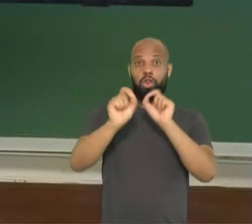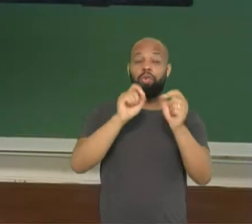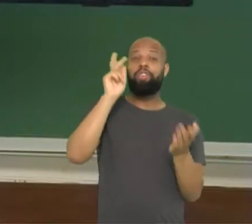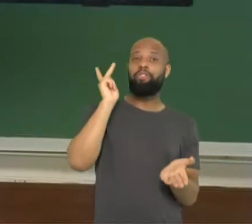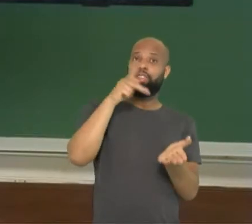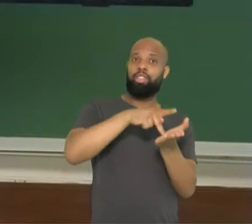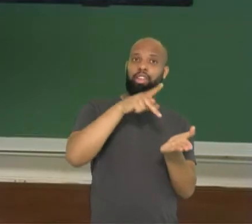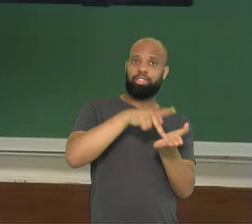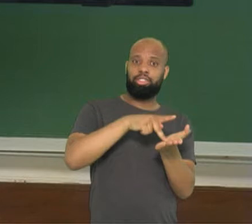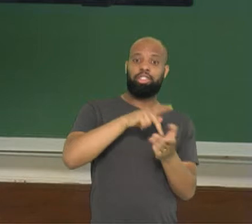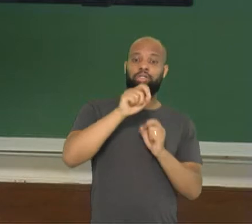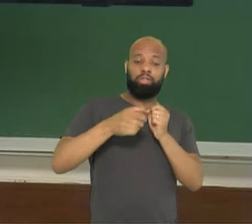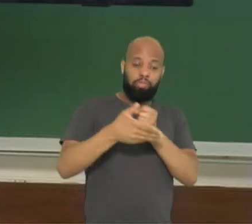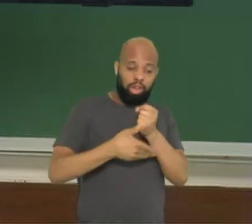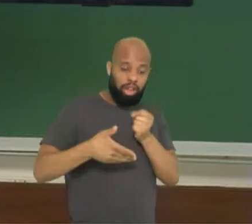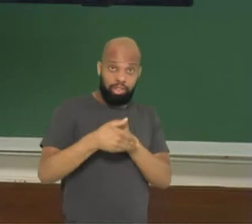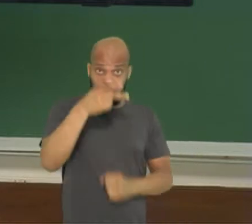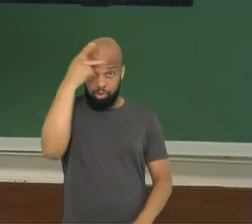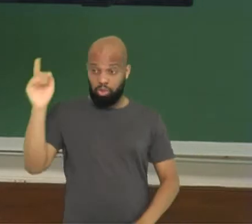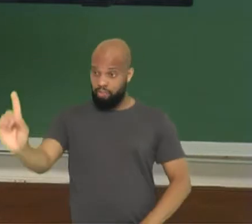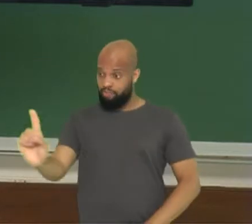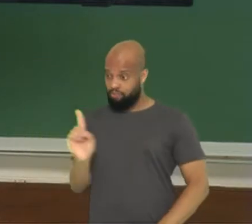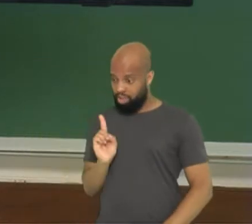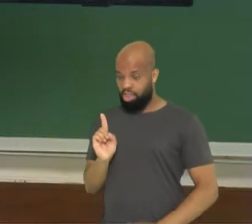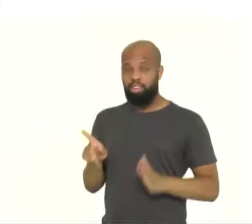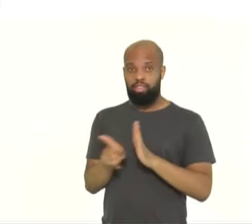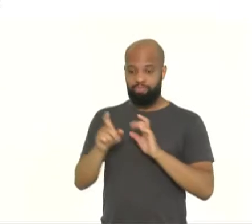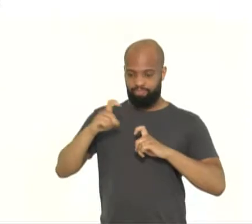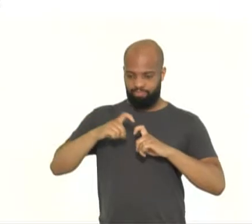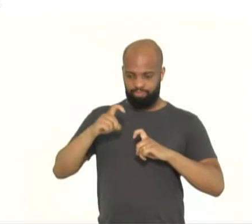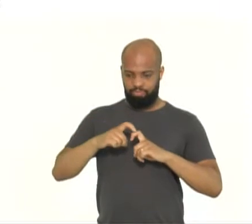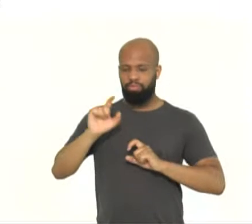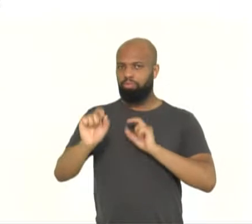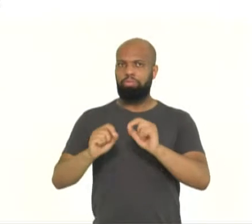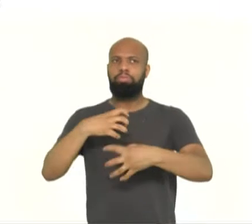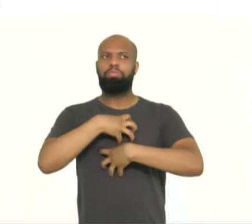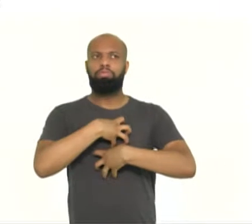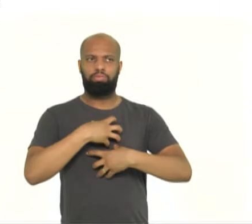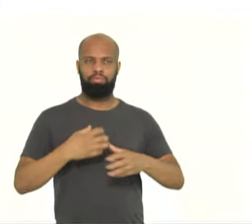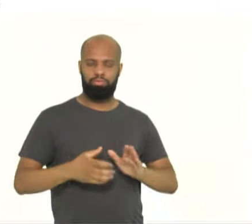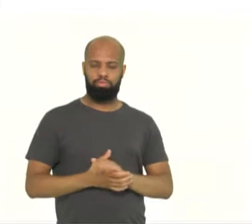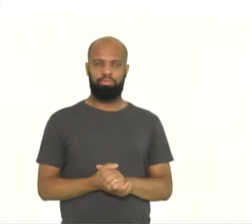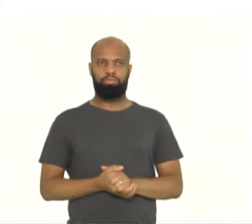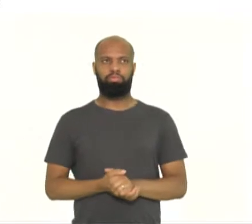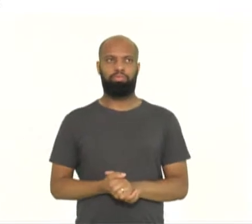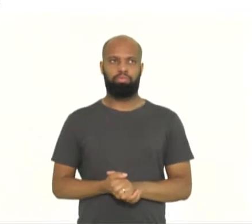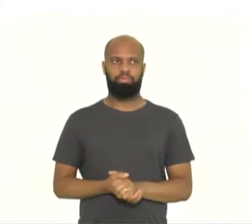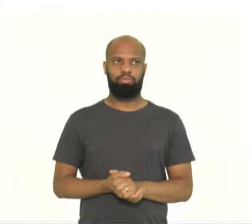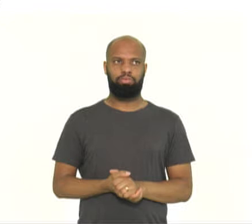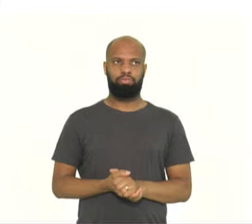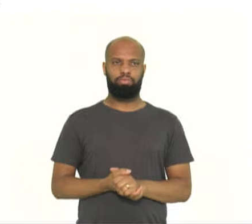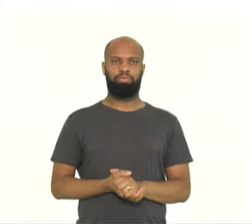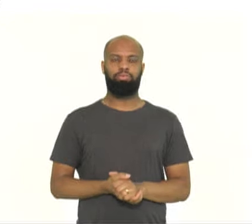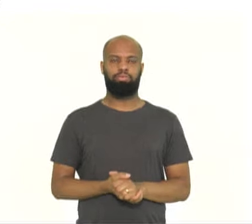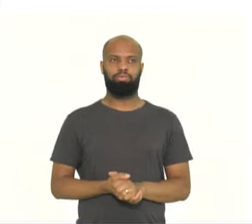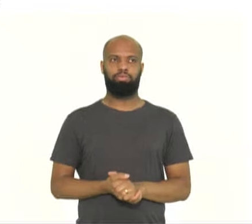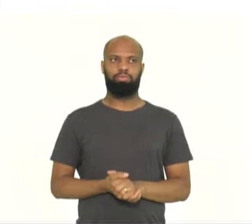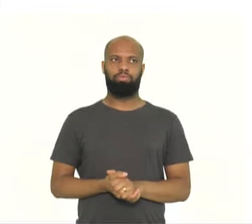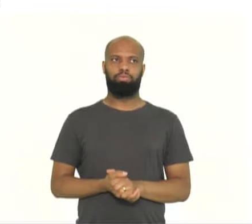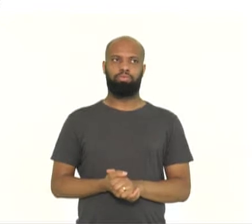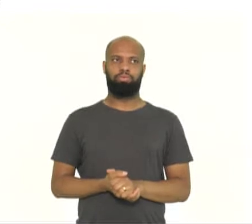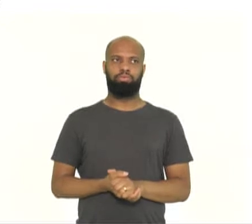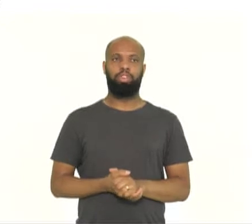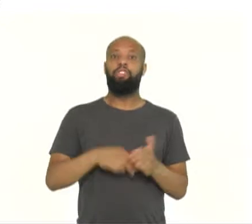né? Baseado no que o paciente disse que sentia lá nos sintomas. No se ha sentido bien en los últimos días,